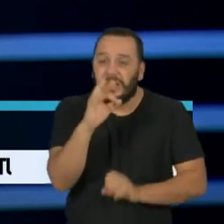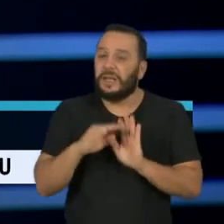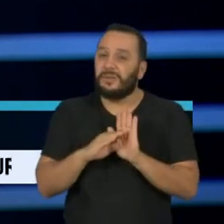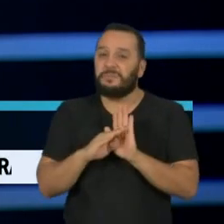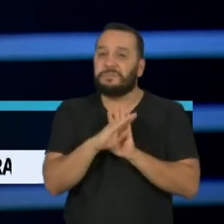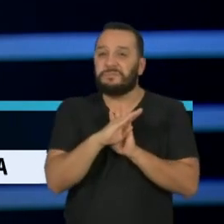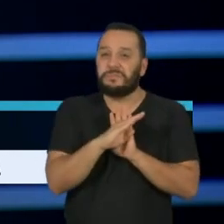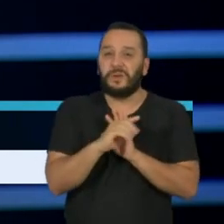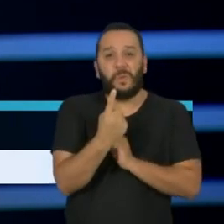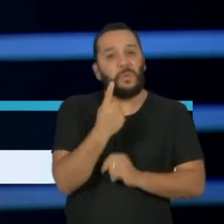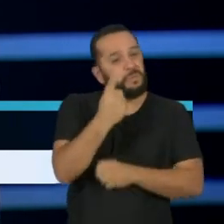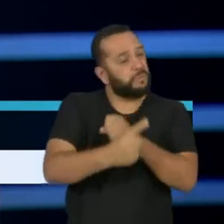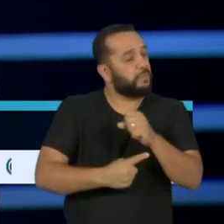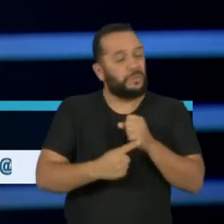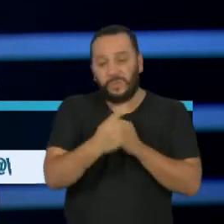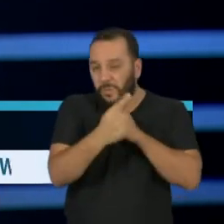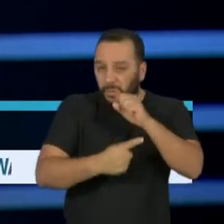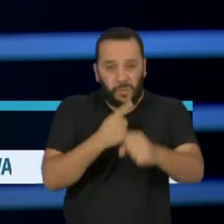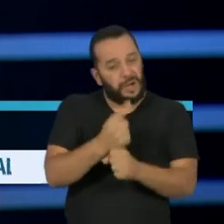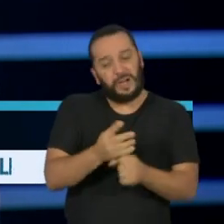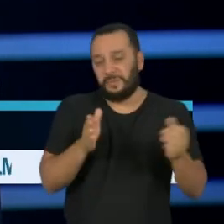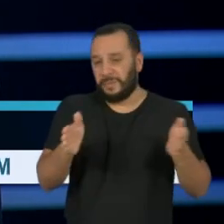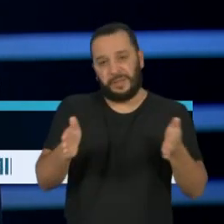onde a população